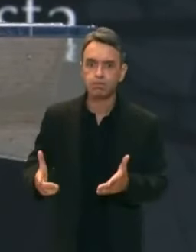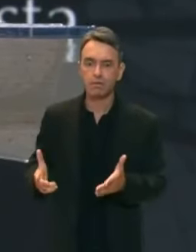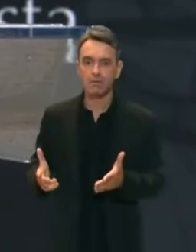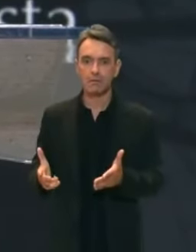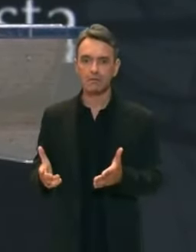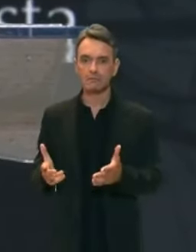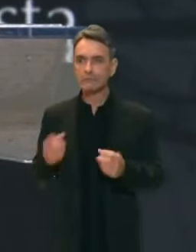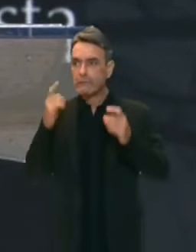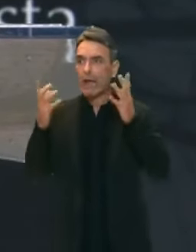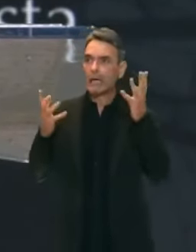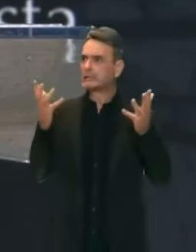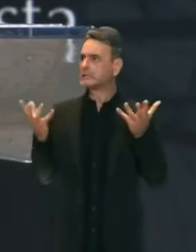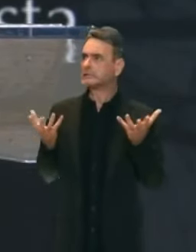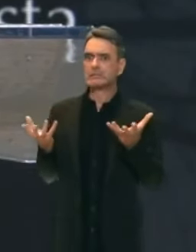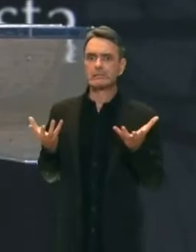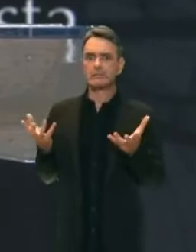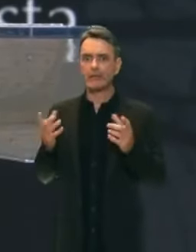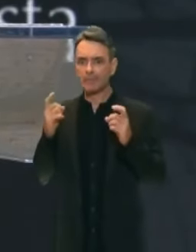meio neurótico.